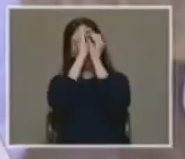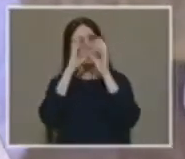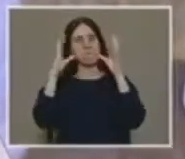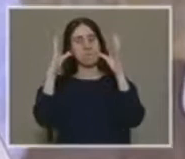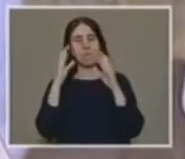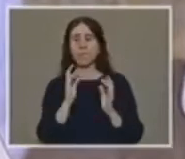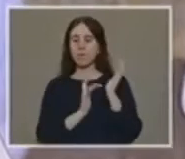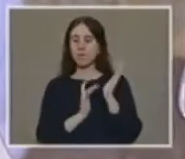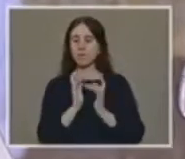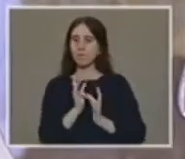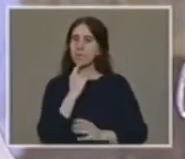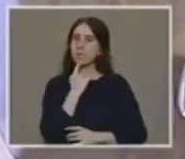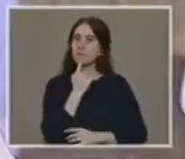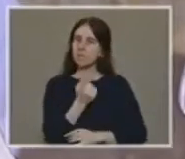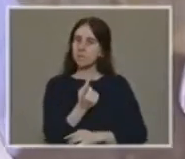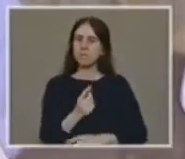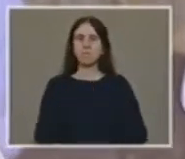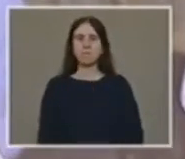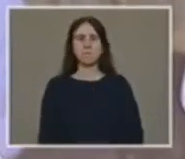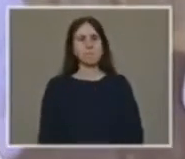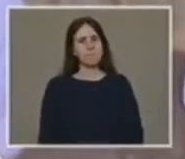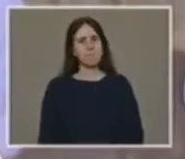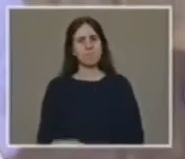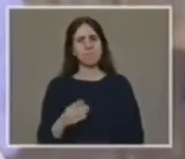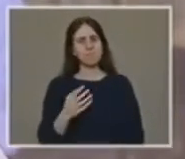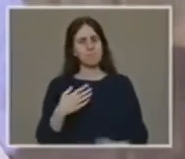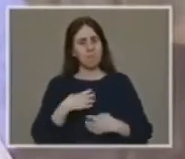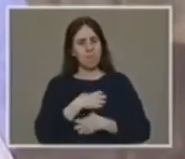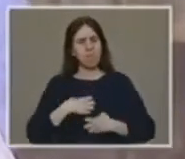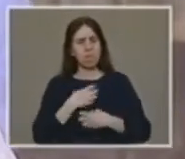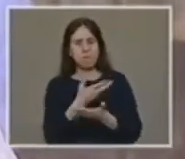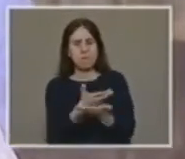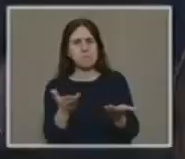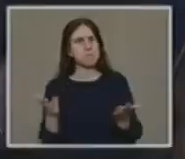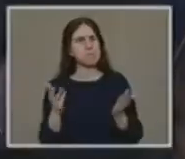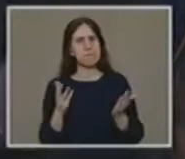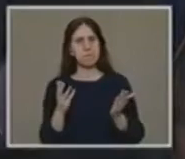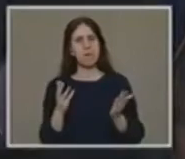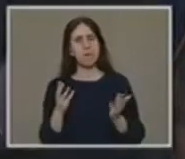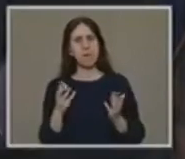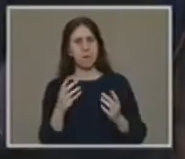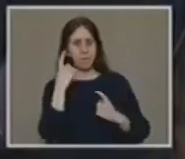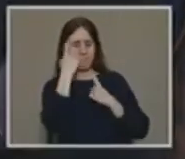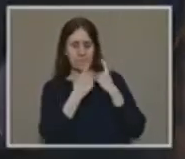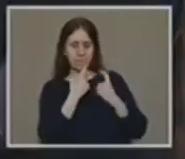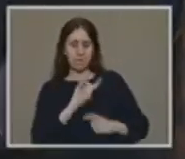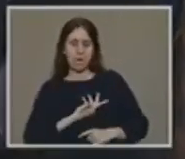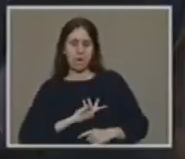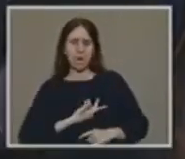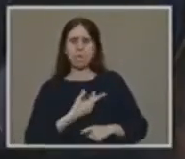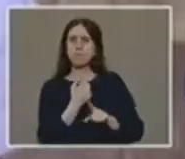Disse-lhes Jesus: por que estáis perturbados e por que se levantam esses pensamentos nos